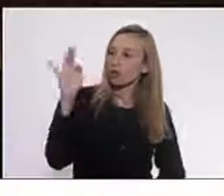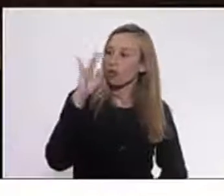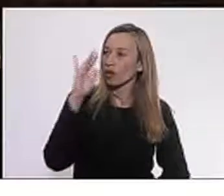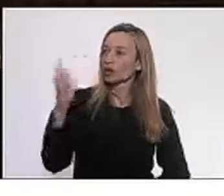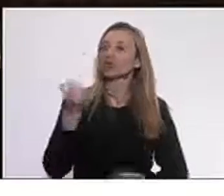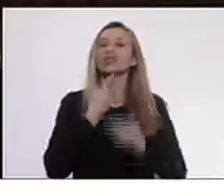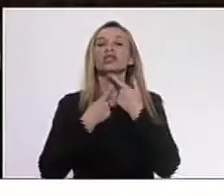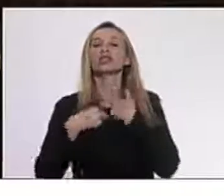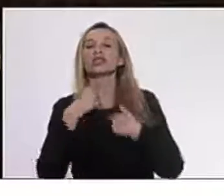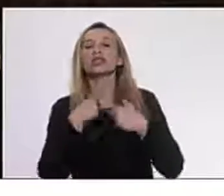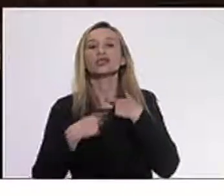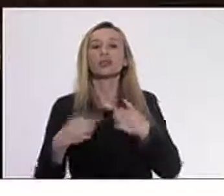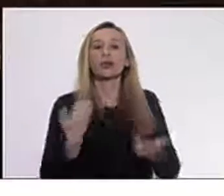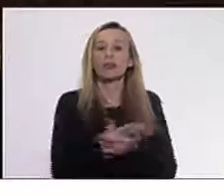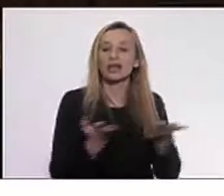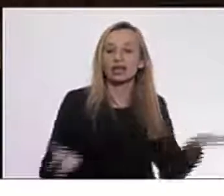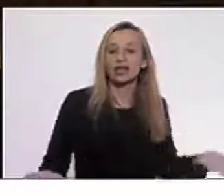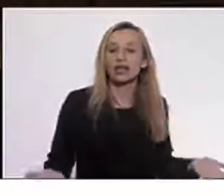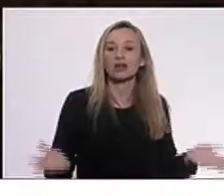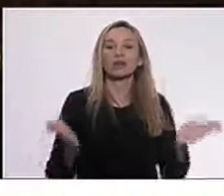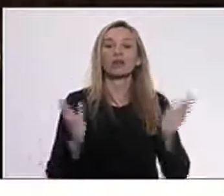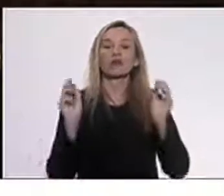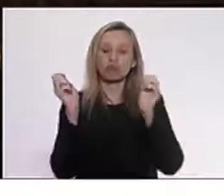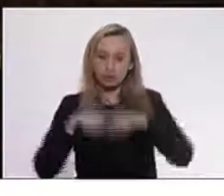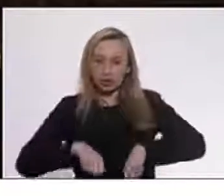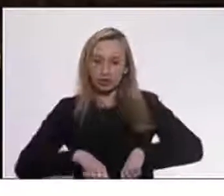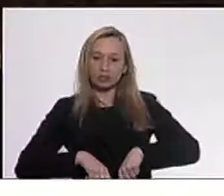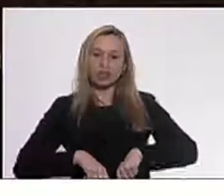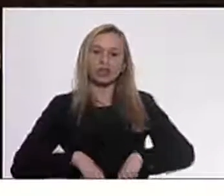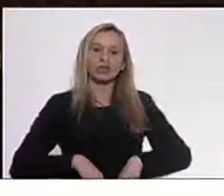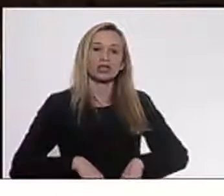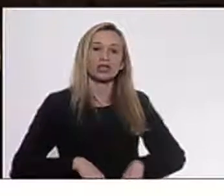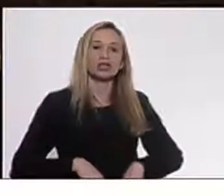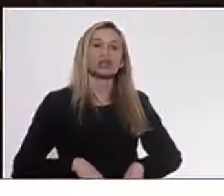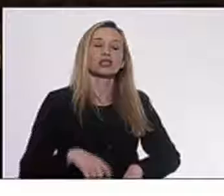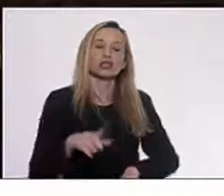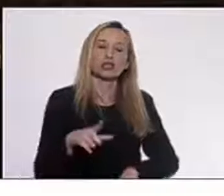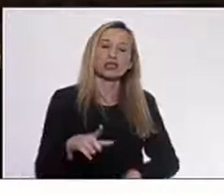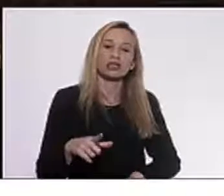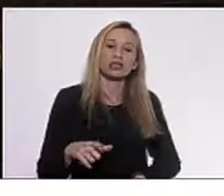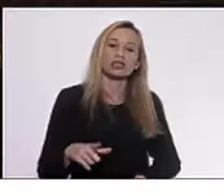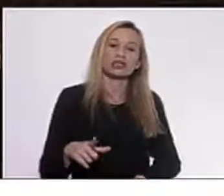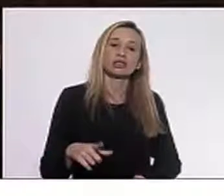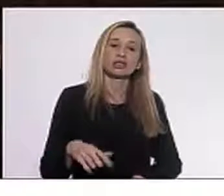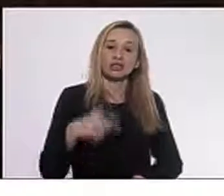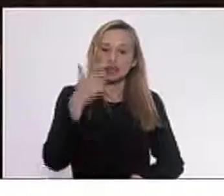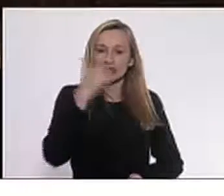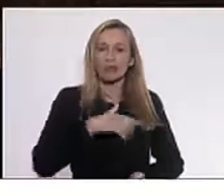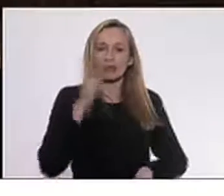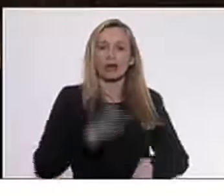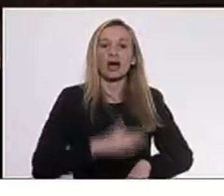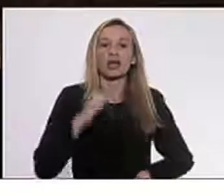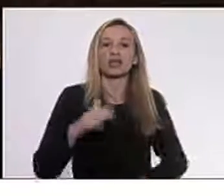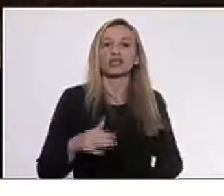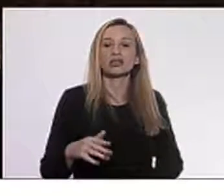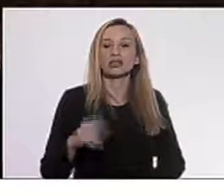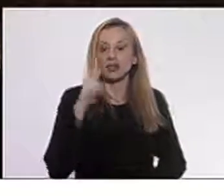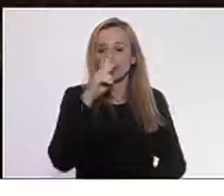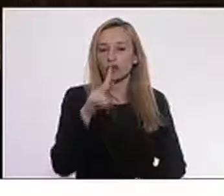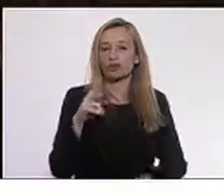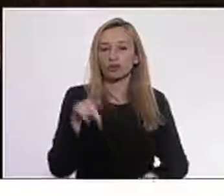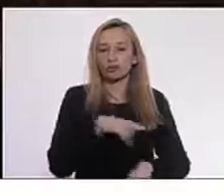desejos, perdeu a possibilidade de ser mais uma força nesse